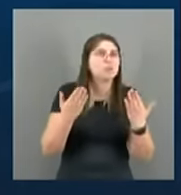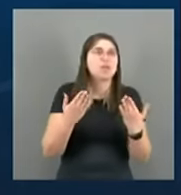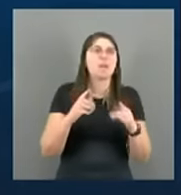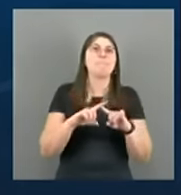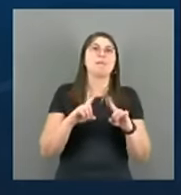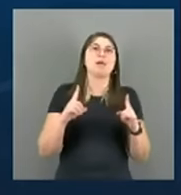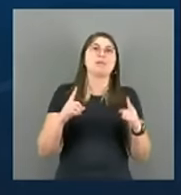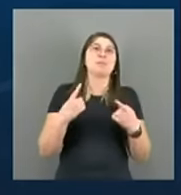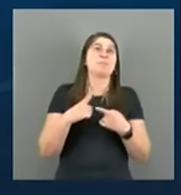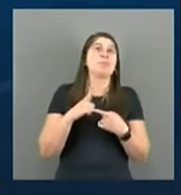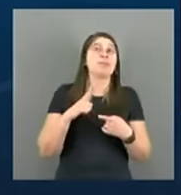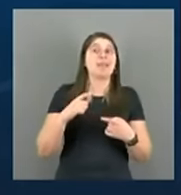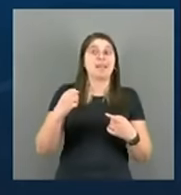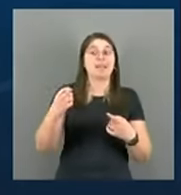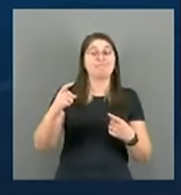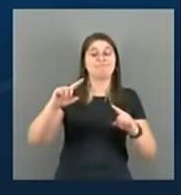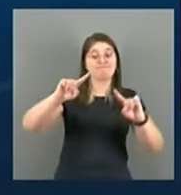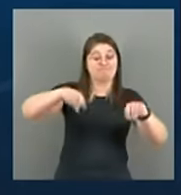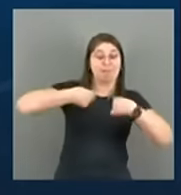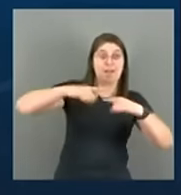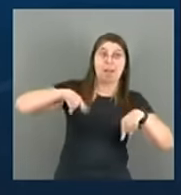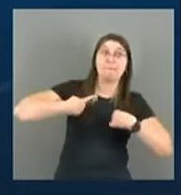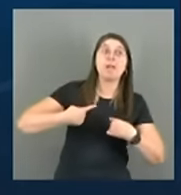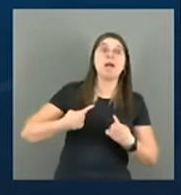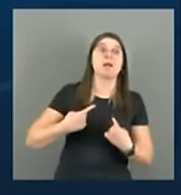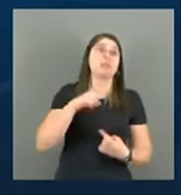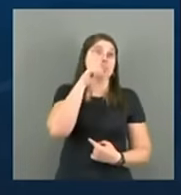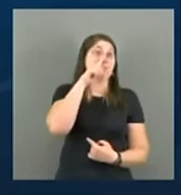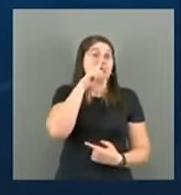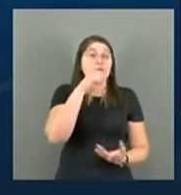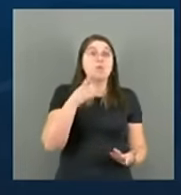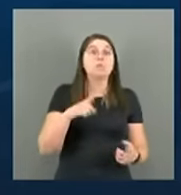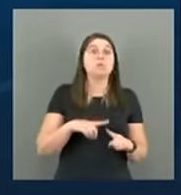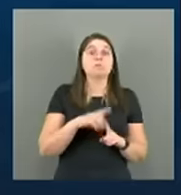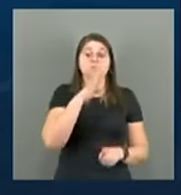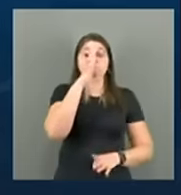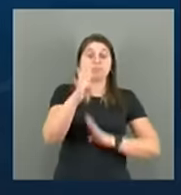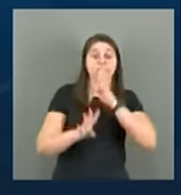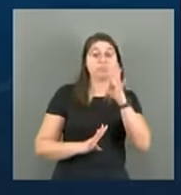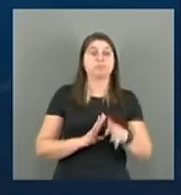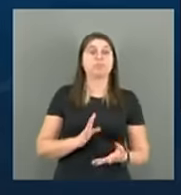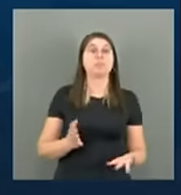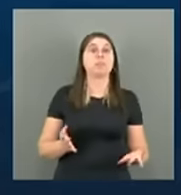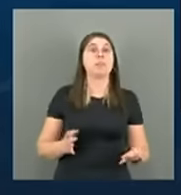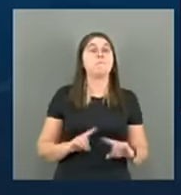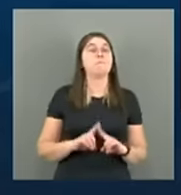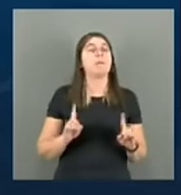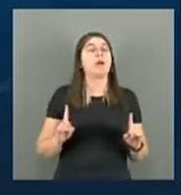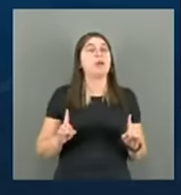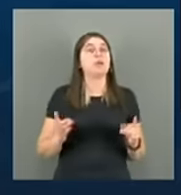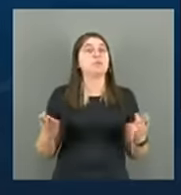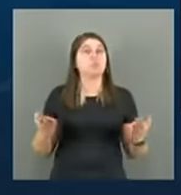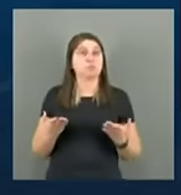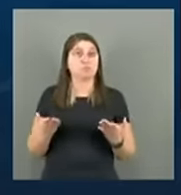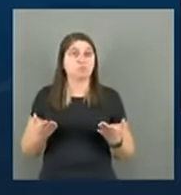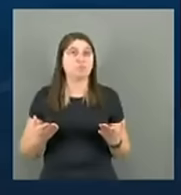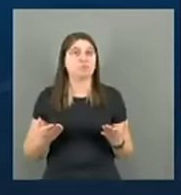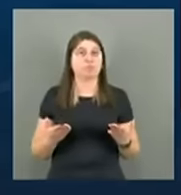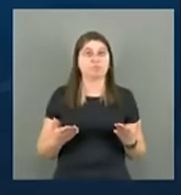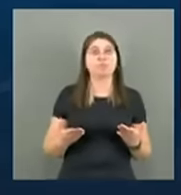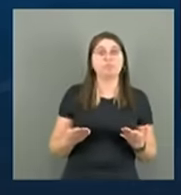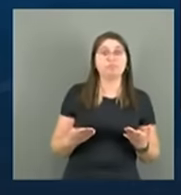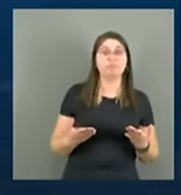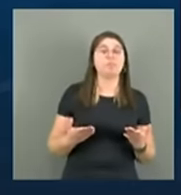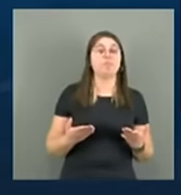Porque existiam algumas ameaças. Só que eu hoje, falar para você depois que eu passei, e por causa de tudo isso que foram falar,